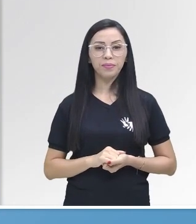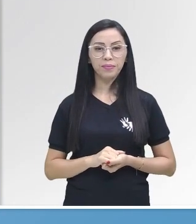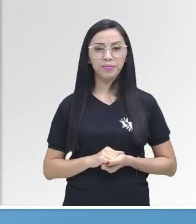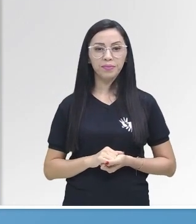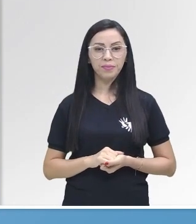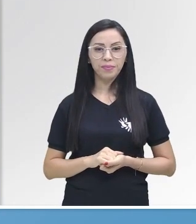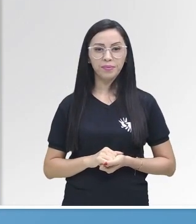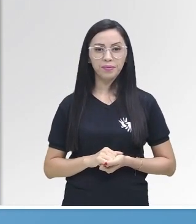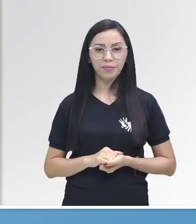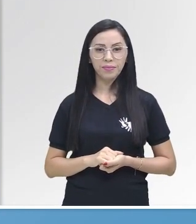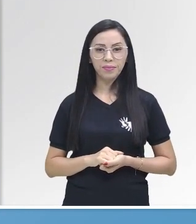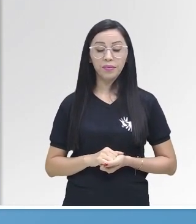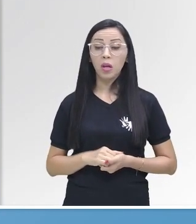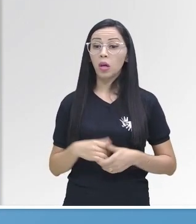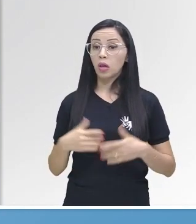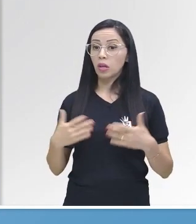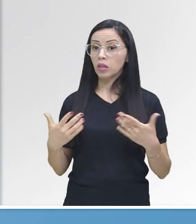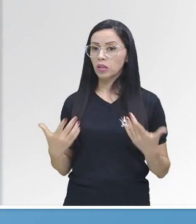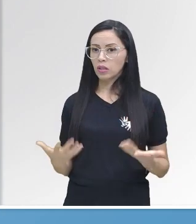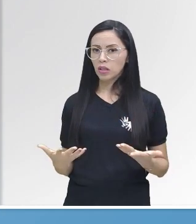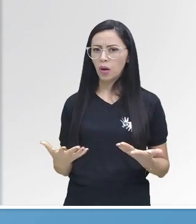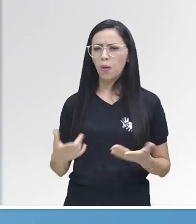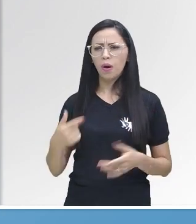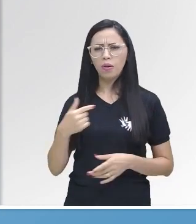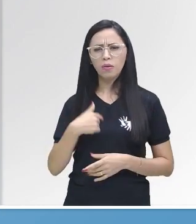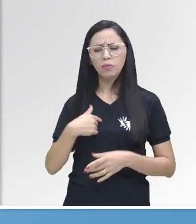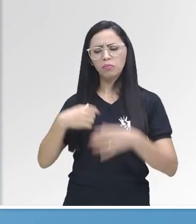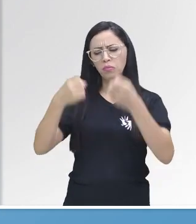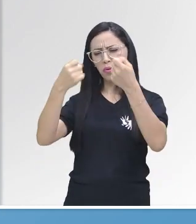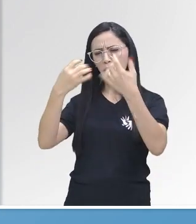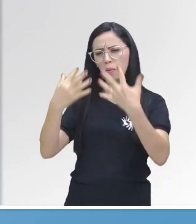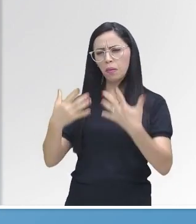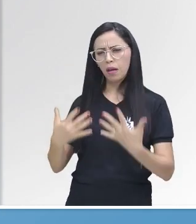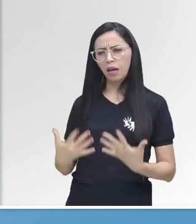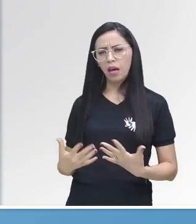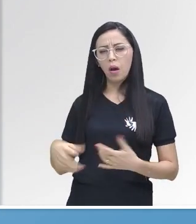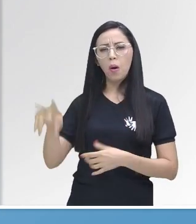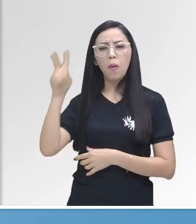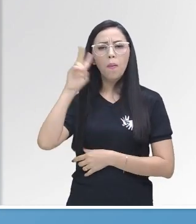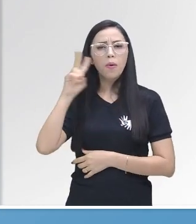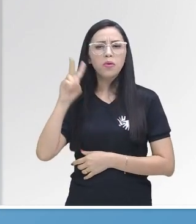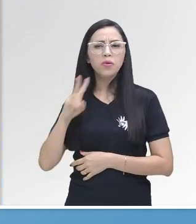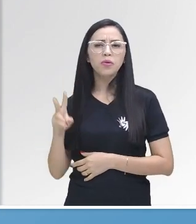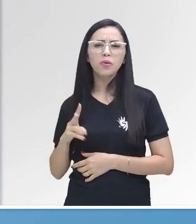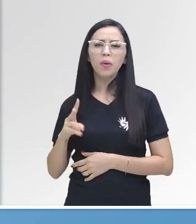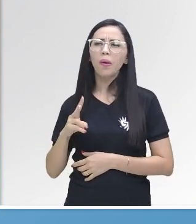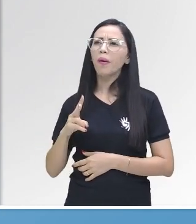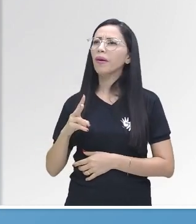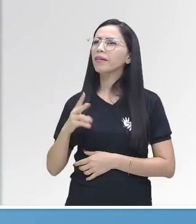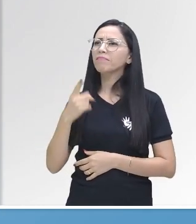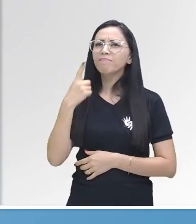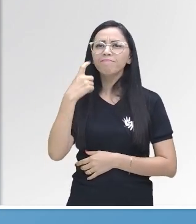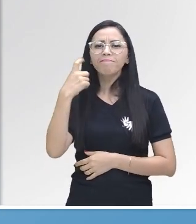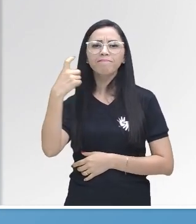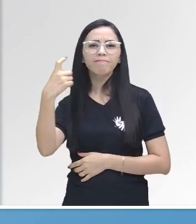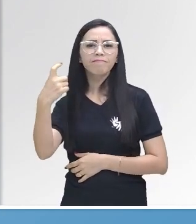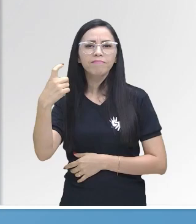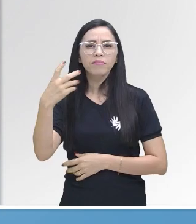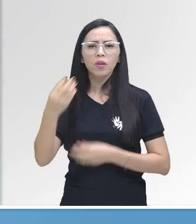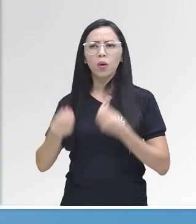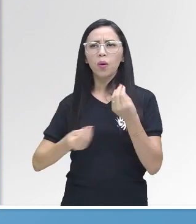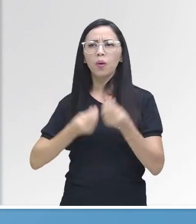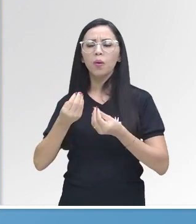Isso que vocês agora acabaram de ver, uma história super interessante. Como conseguimos fazer essas